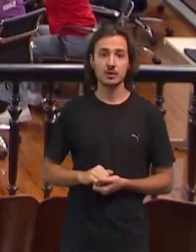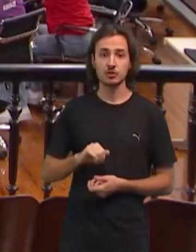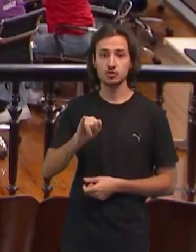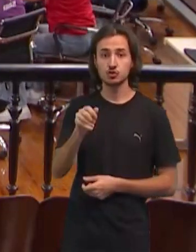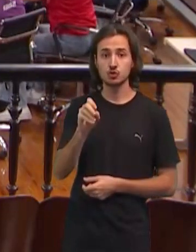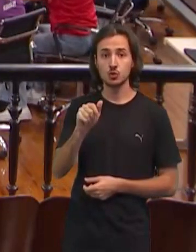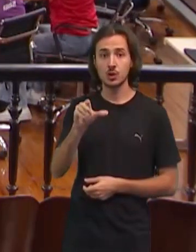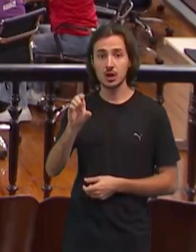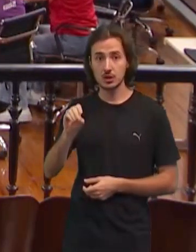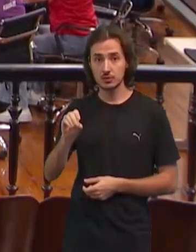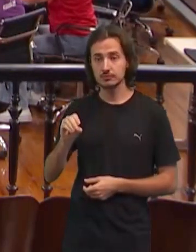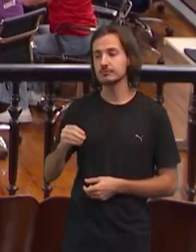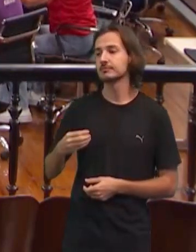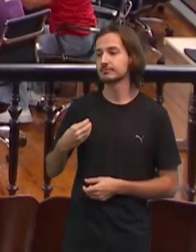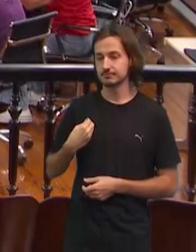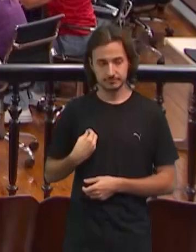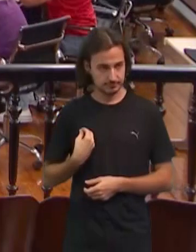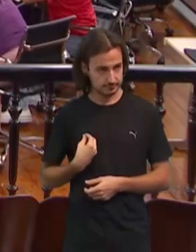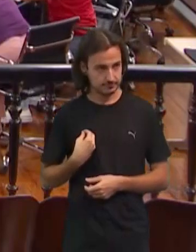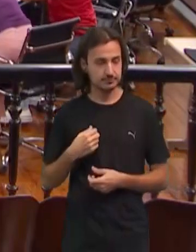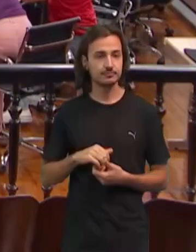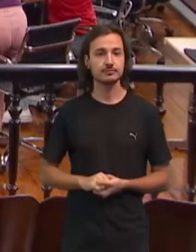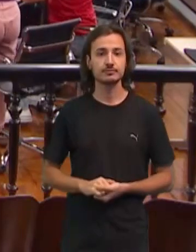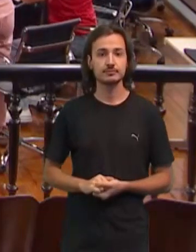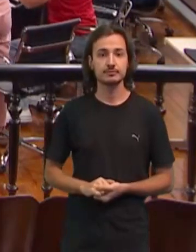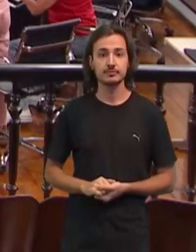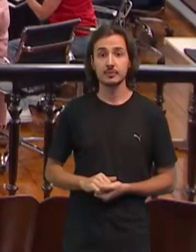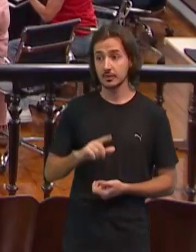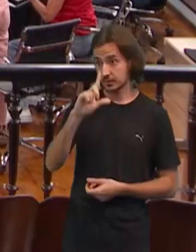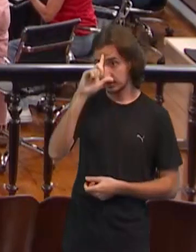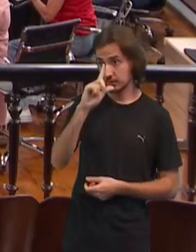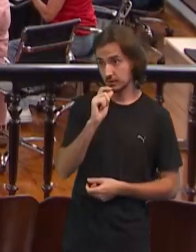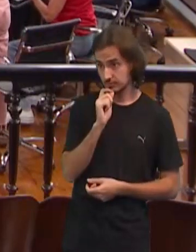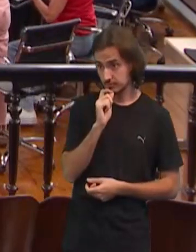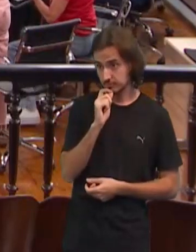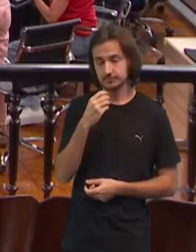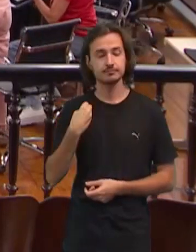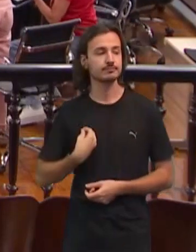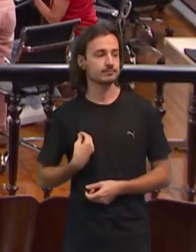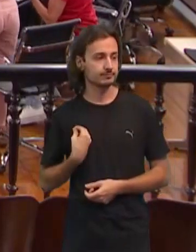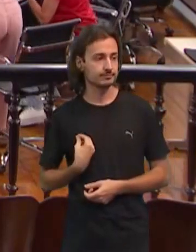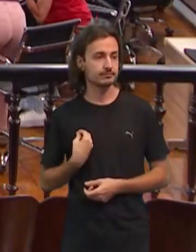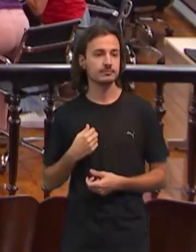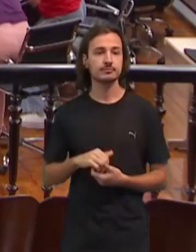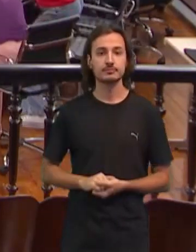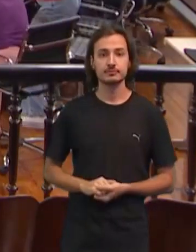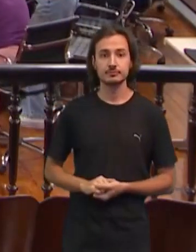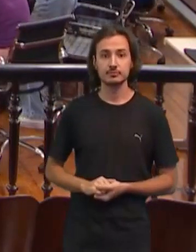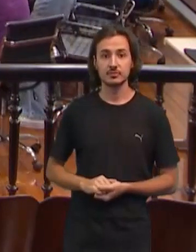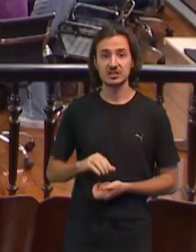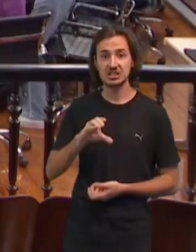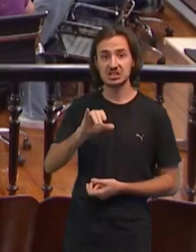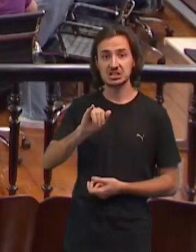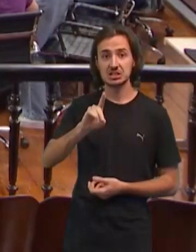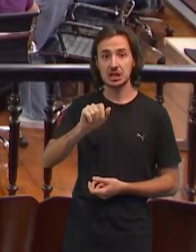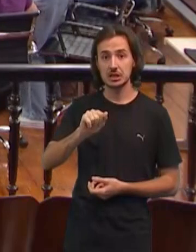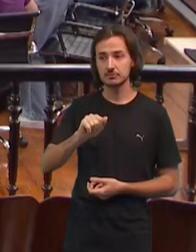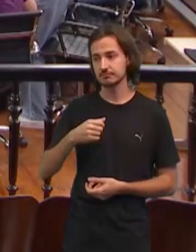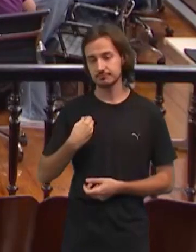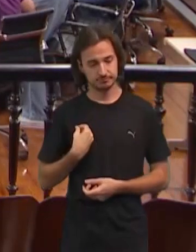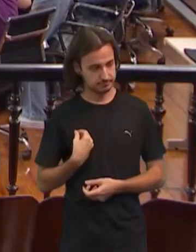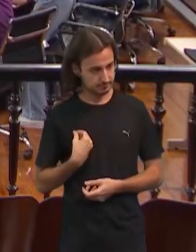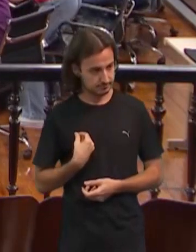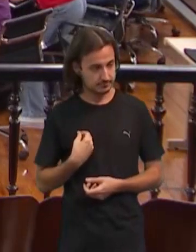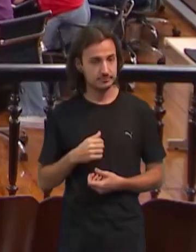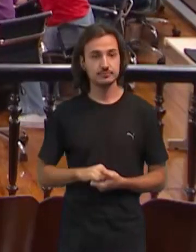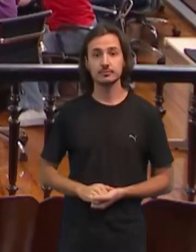Wagner Antoniol. Presente, excelência. Vereadora Laís Perru. Presente, secretário. Vereadora Cida Oliveira. Presente,